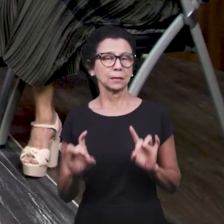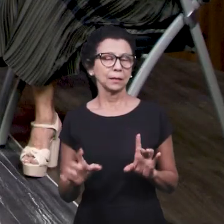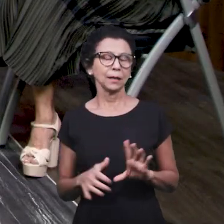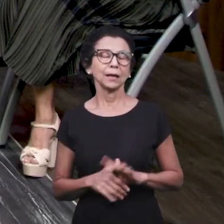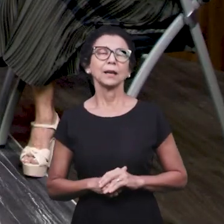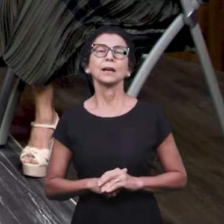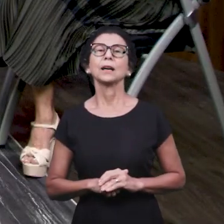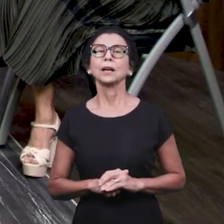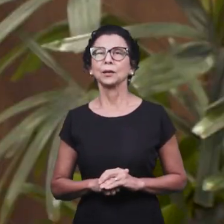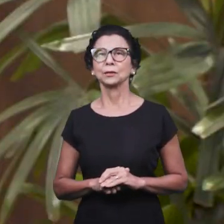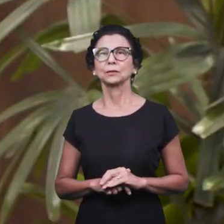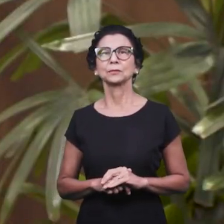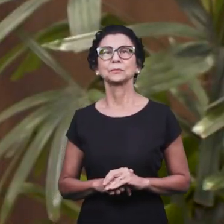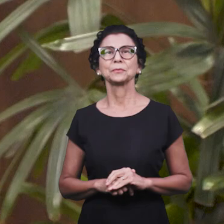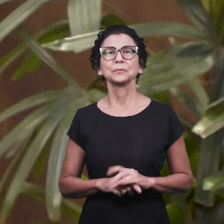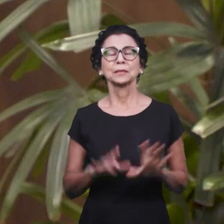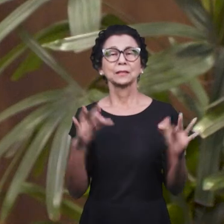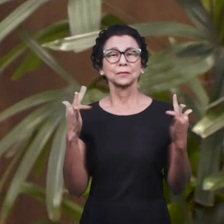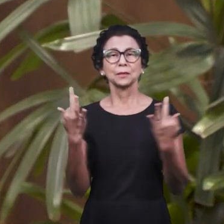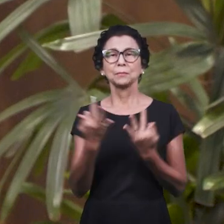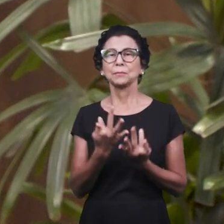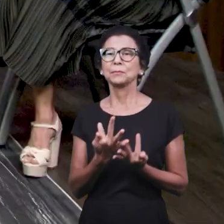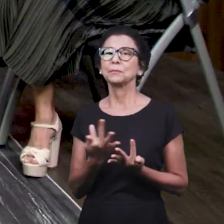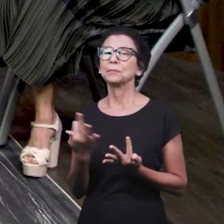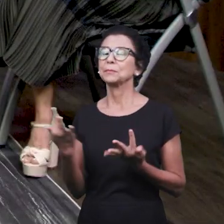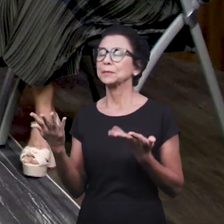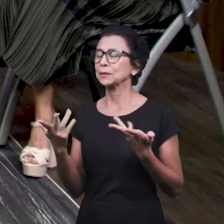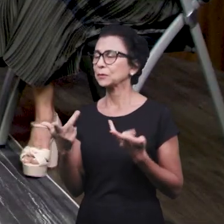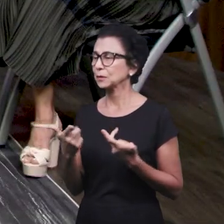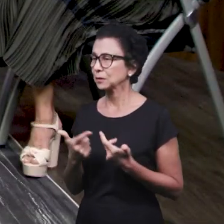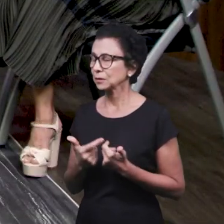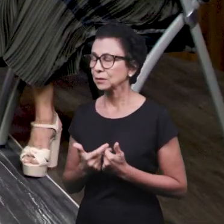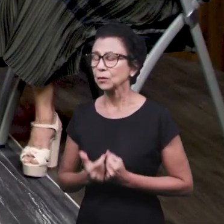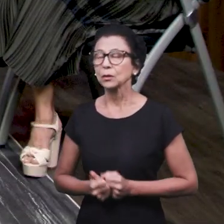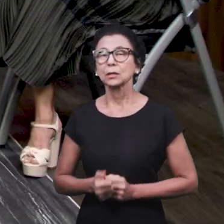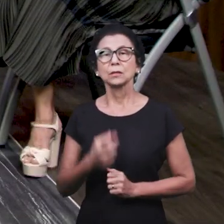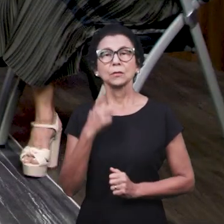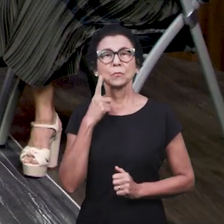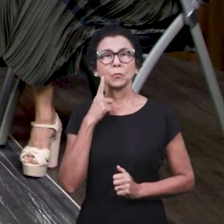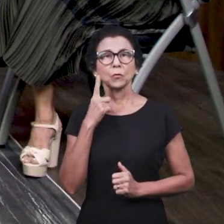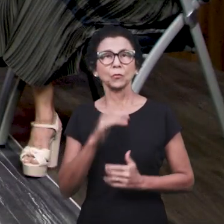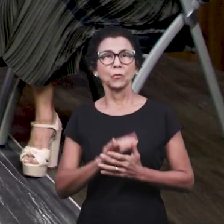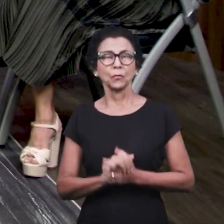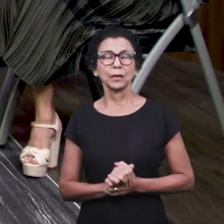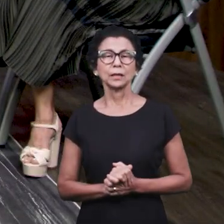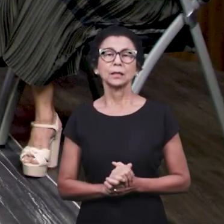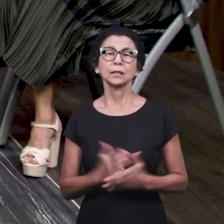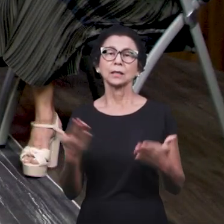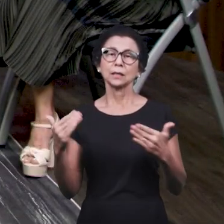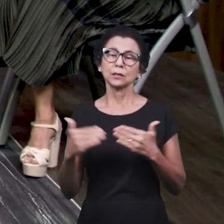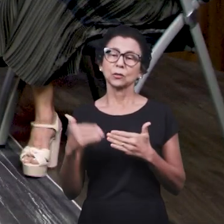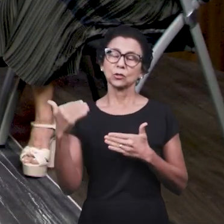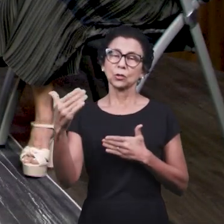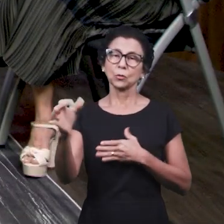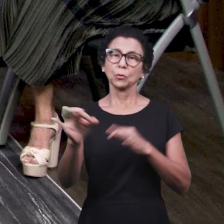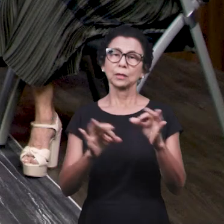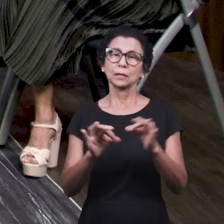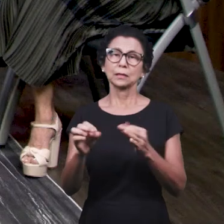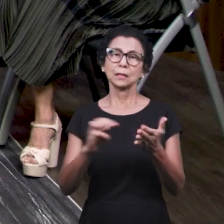dessa família querida, nós vamos ver agora que a partir de hoje, no programa Organização e Método, nós vamos ter